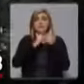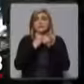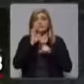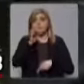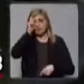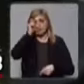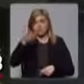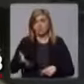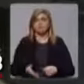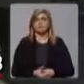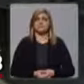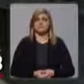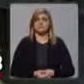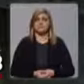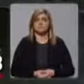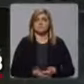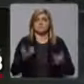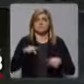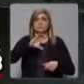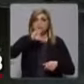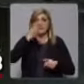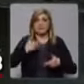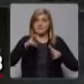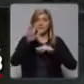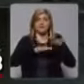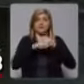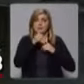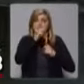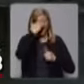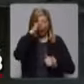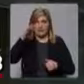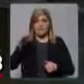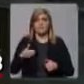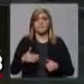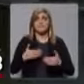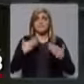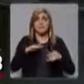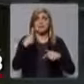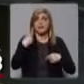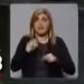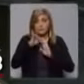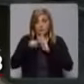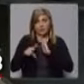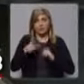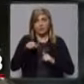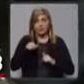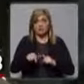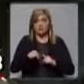respeitar. Jedes Land ist völlig frei zu tun, was es will, aber wir haben dieses Programm